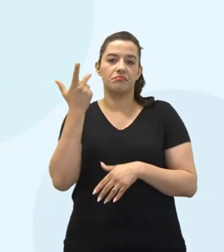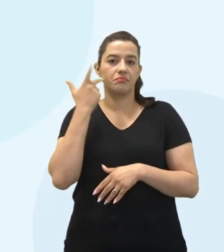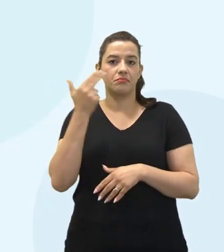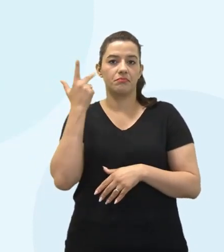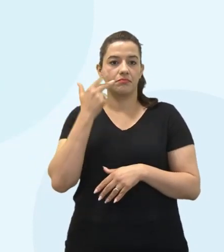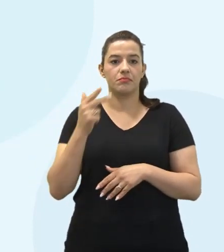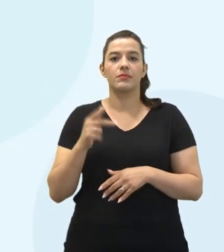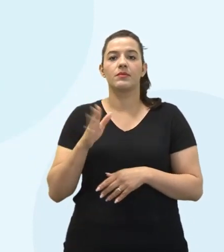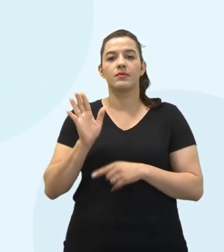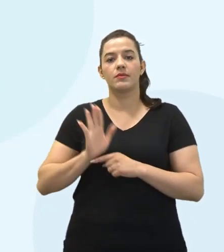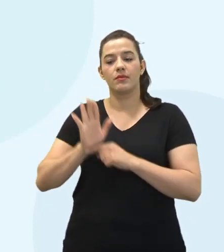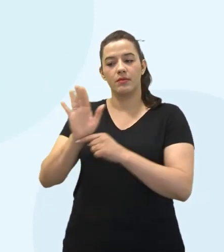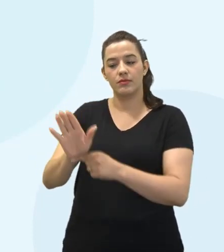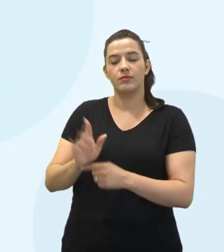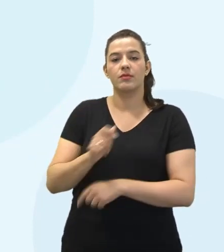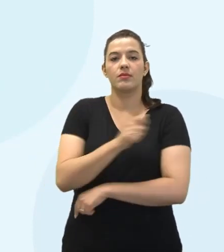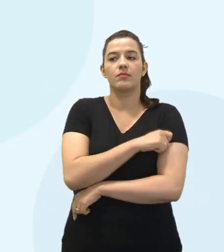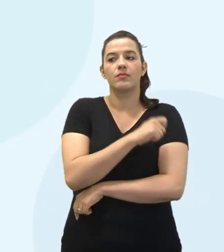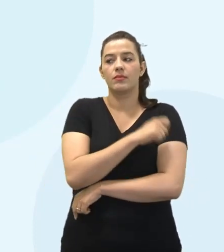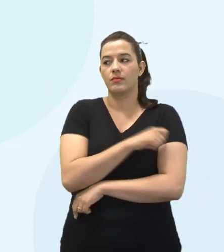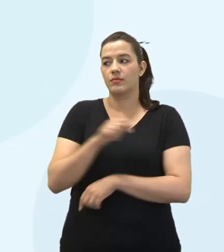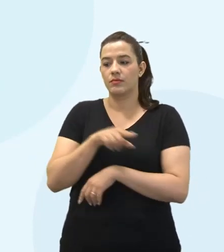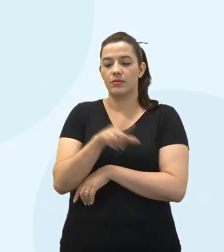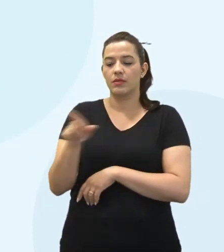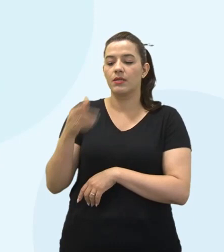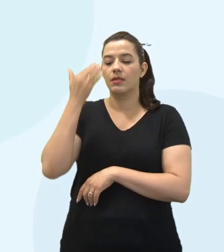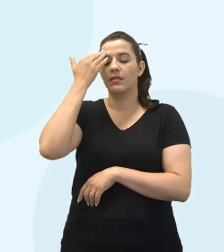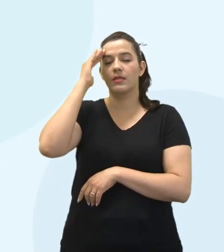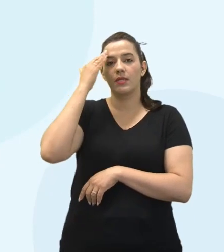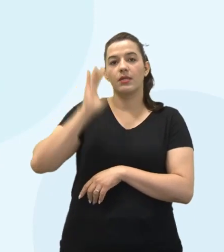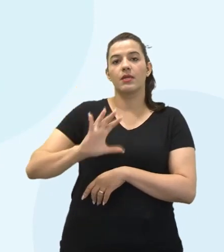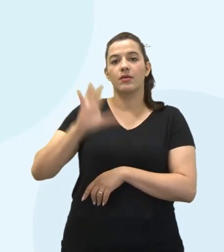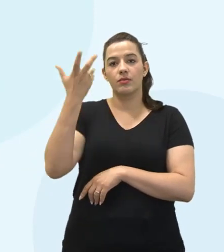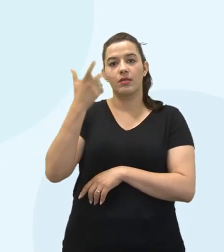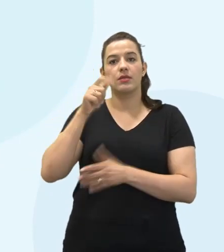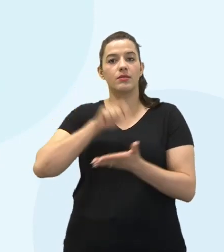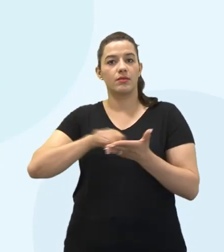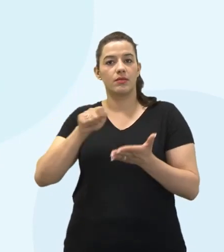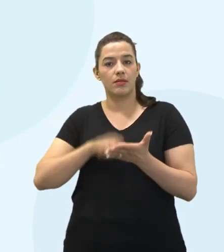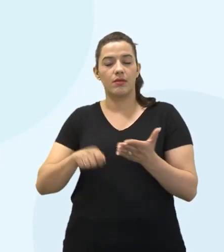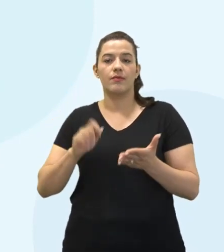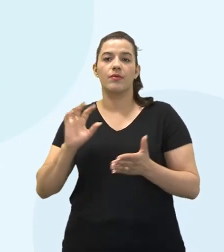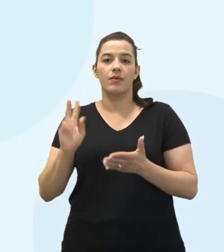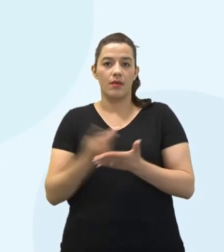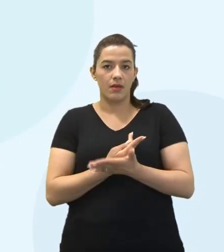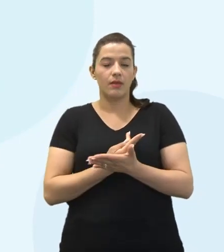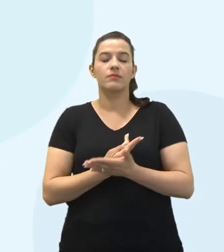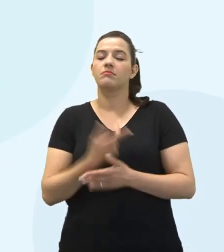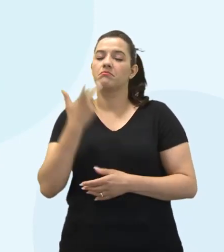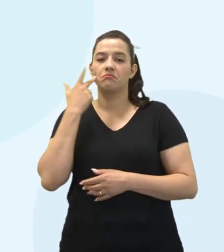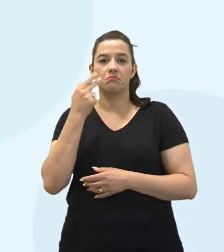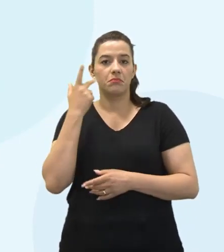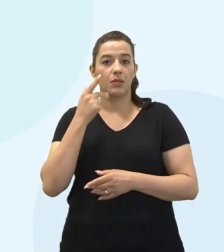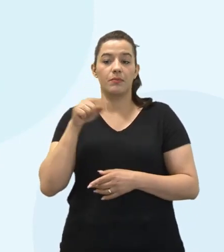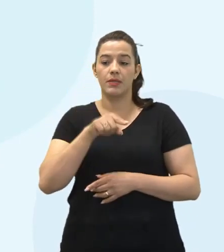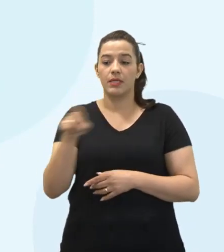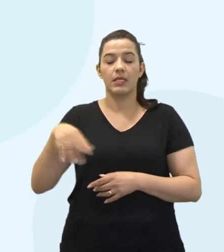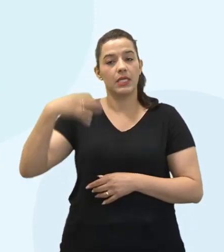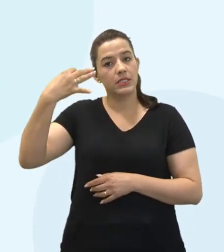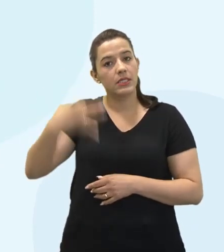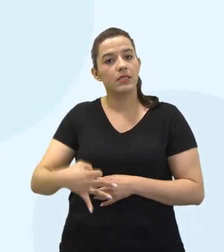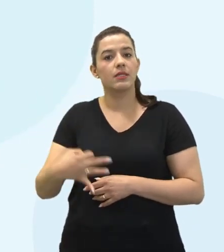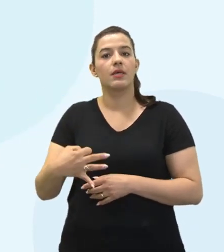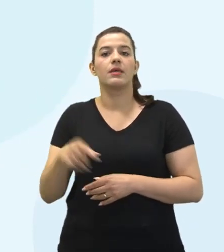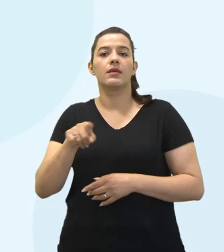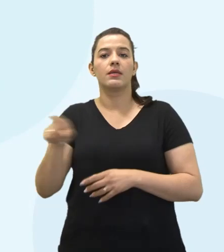é importante orientar o estudante que o erro ele acontece naturalmente o próximo chegar a um acerto Às vezes